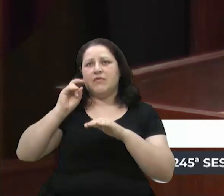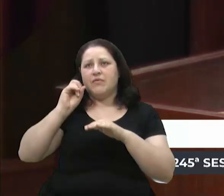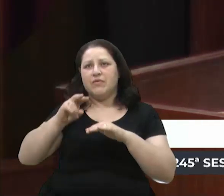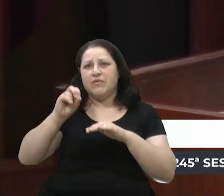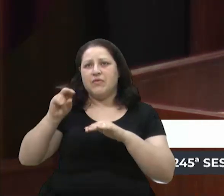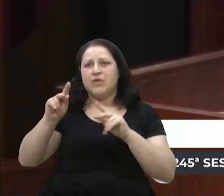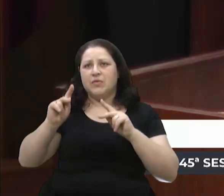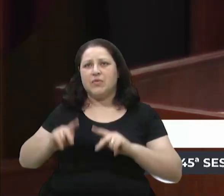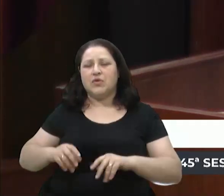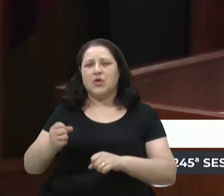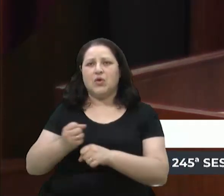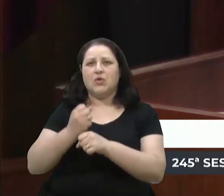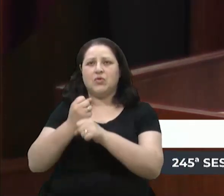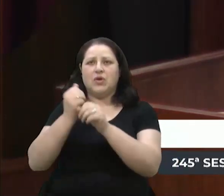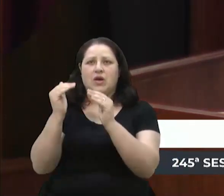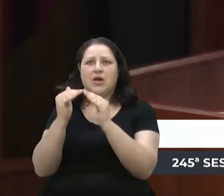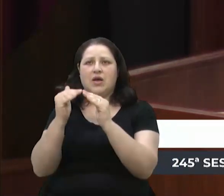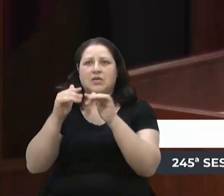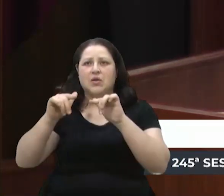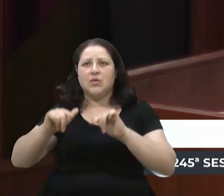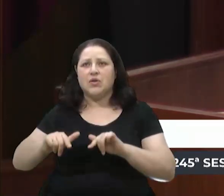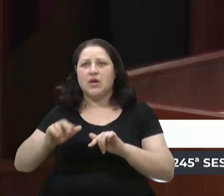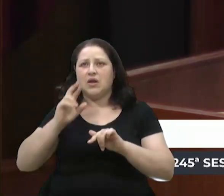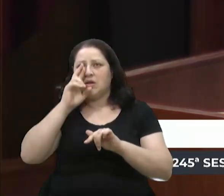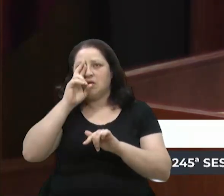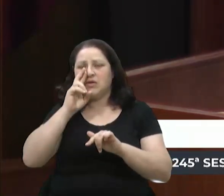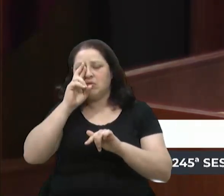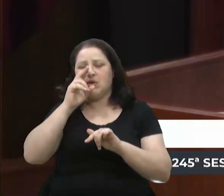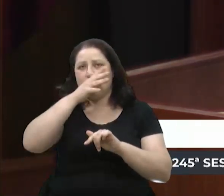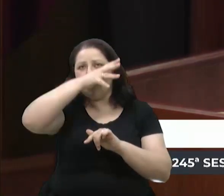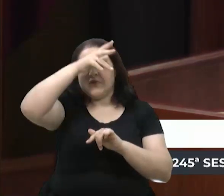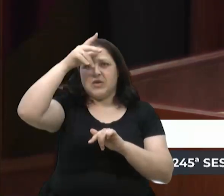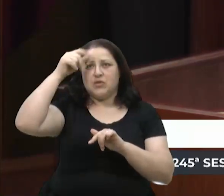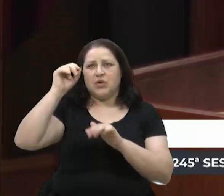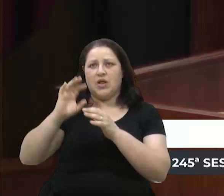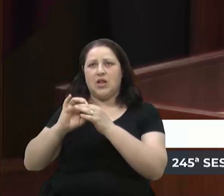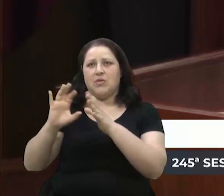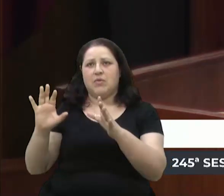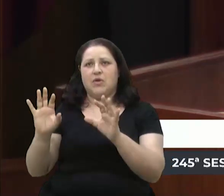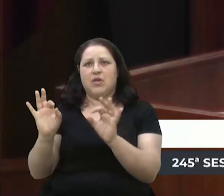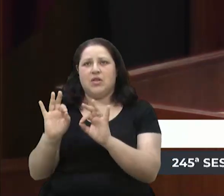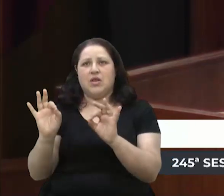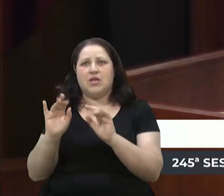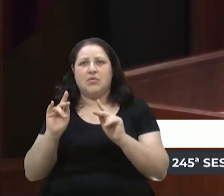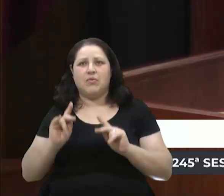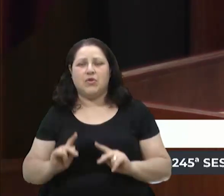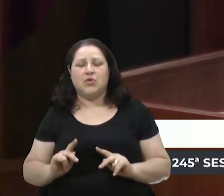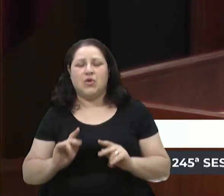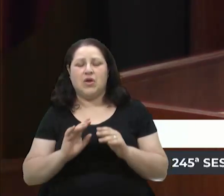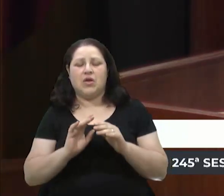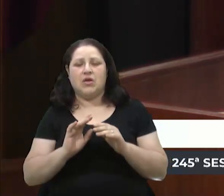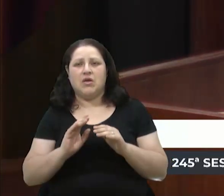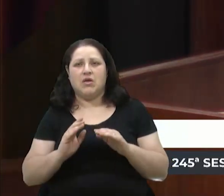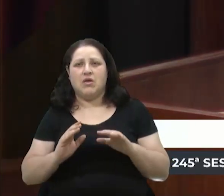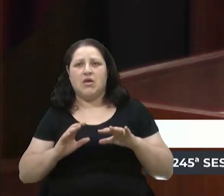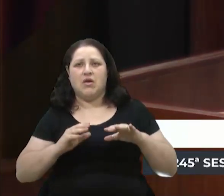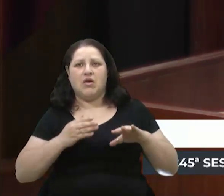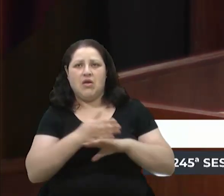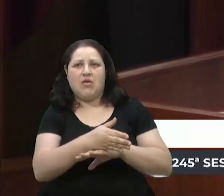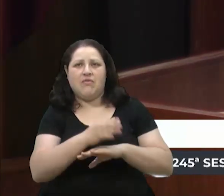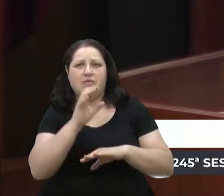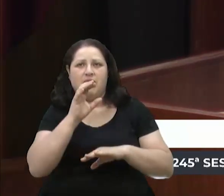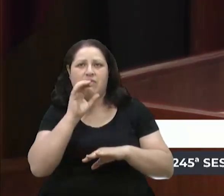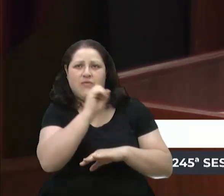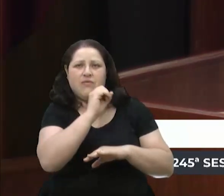casa em área de risco. Foi liberado pela prefeitura, não foi liberado por nenhum morador que invadiu. Quem